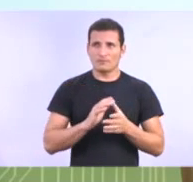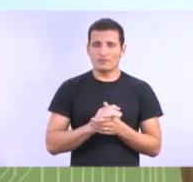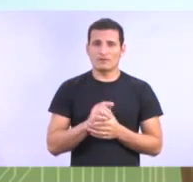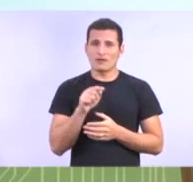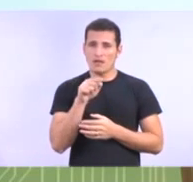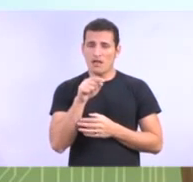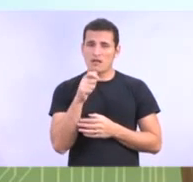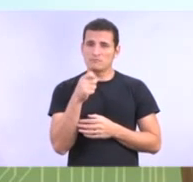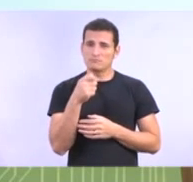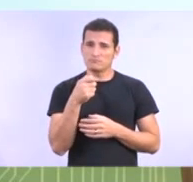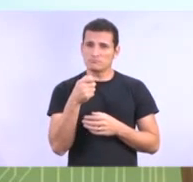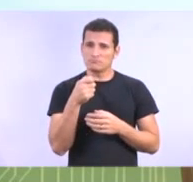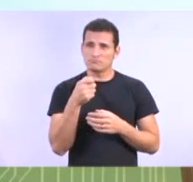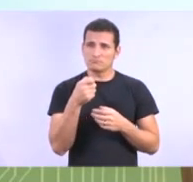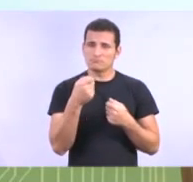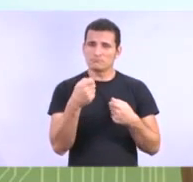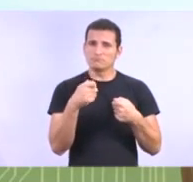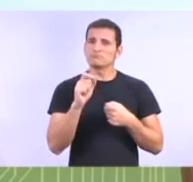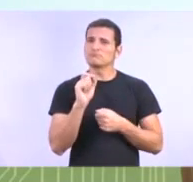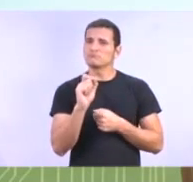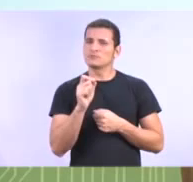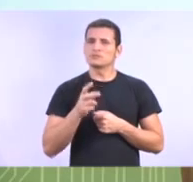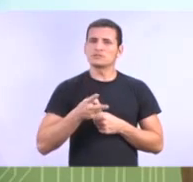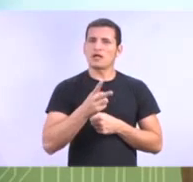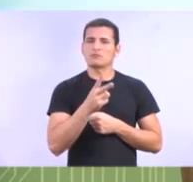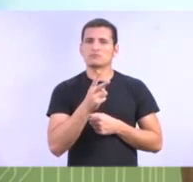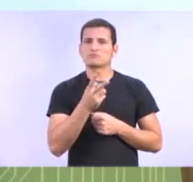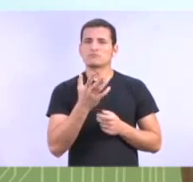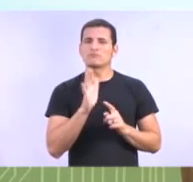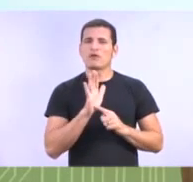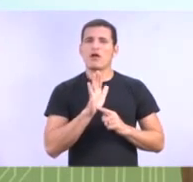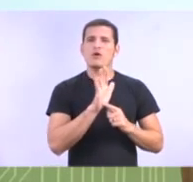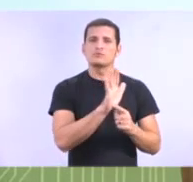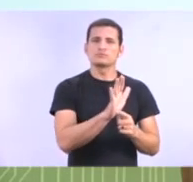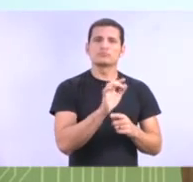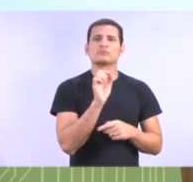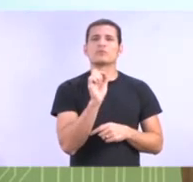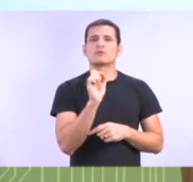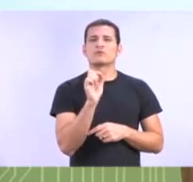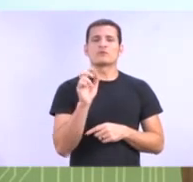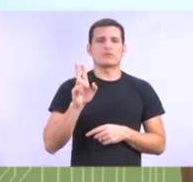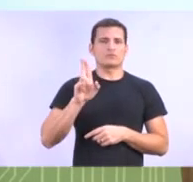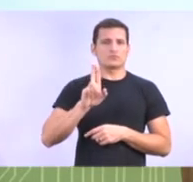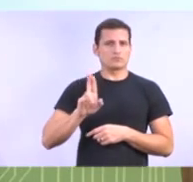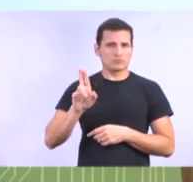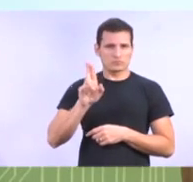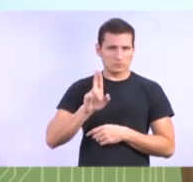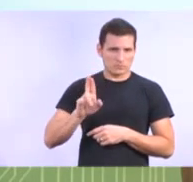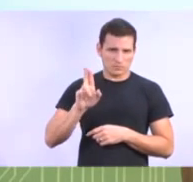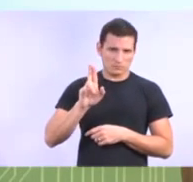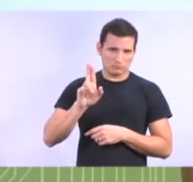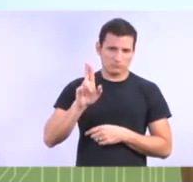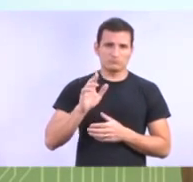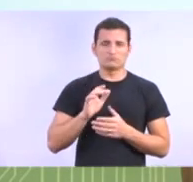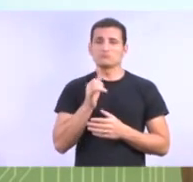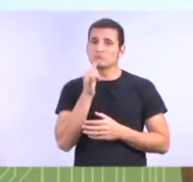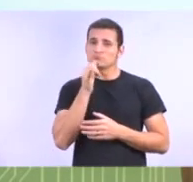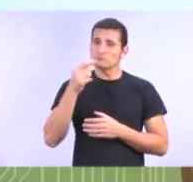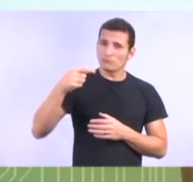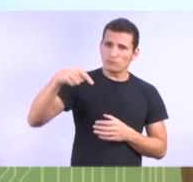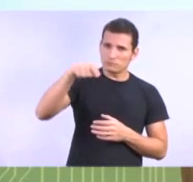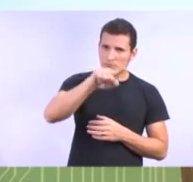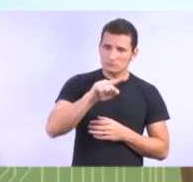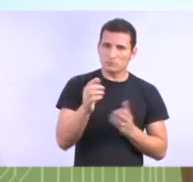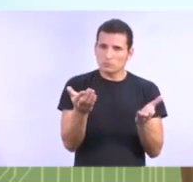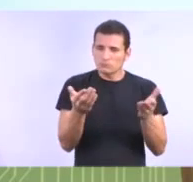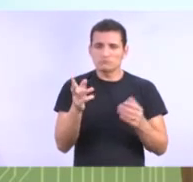sempre voltando para atender as expectativas de quem usa. Se vocês hoje estão aí utilizando a internet, utilizando os computadores,